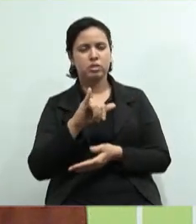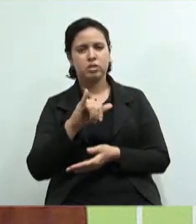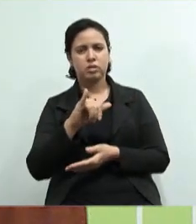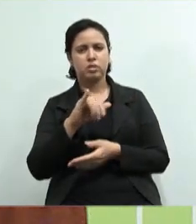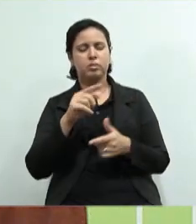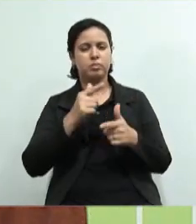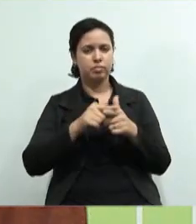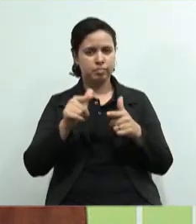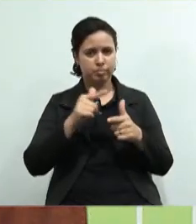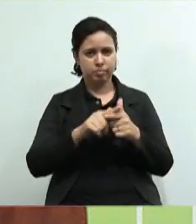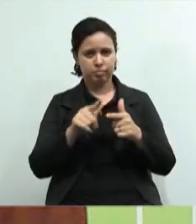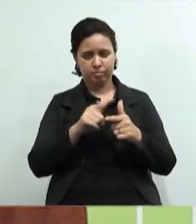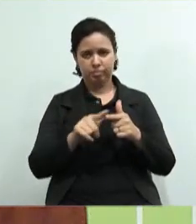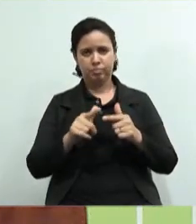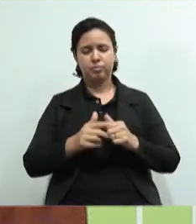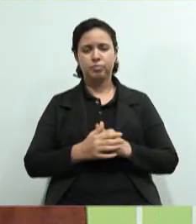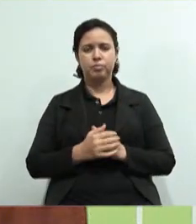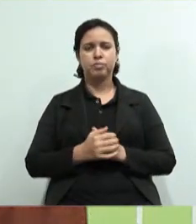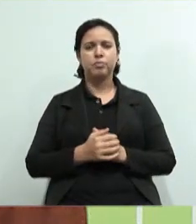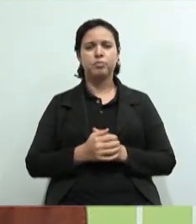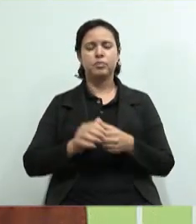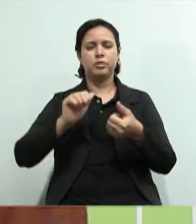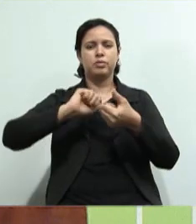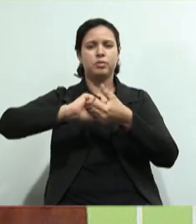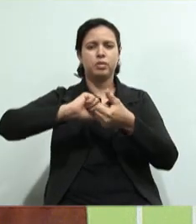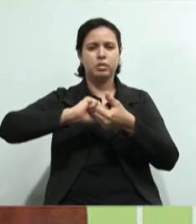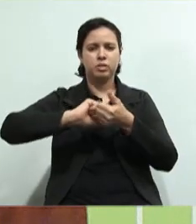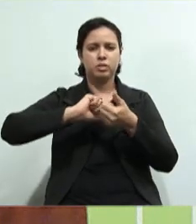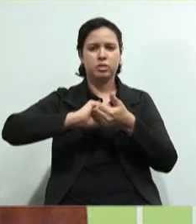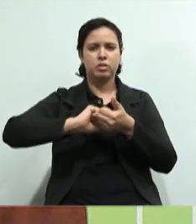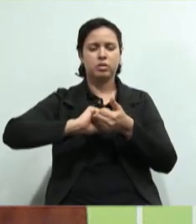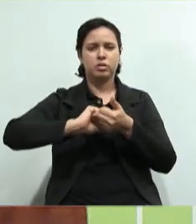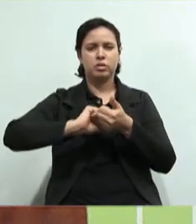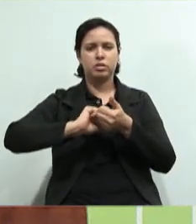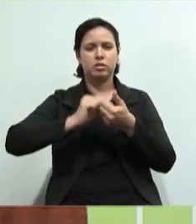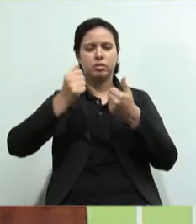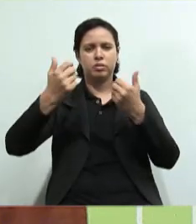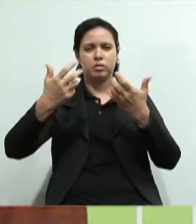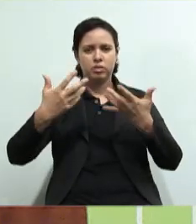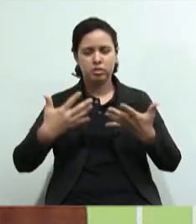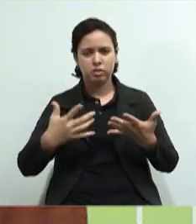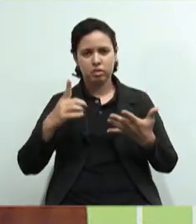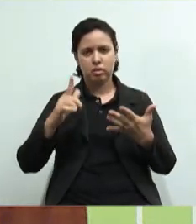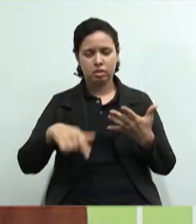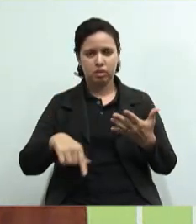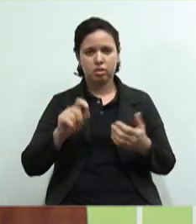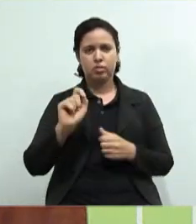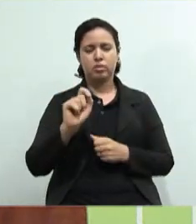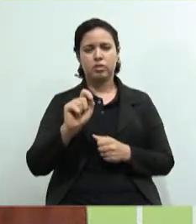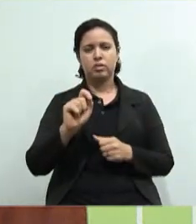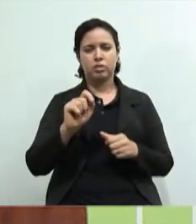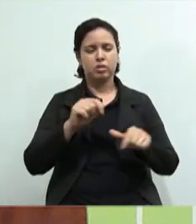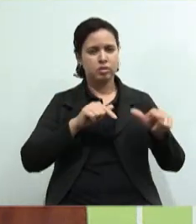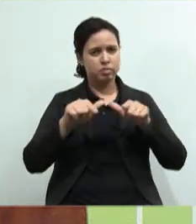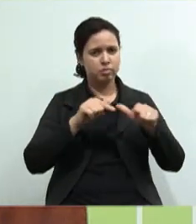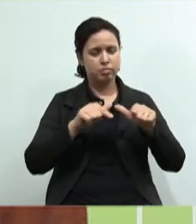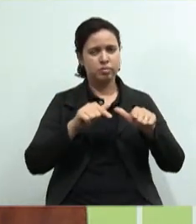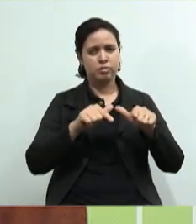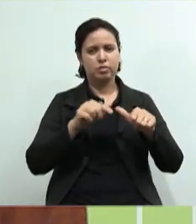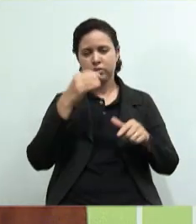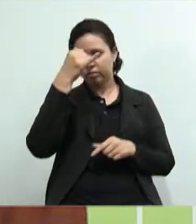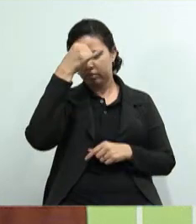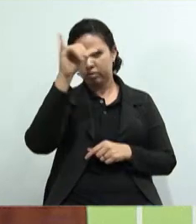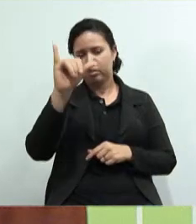dê alguma coisa errada. Na qualidade, a gente chama de ações preventivas e de